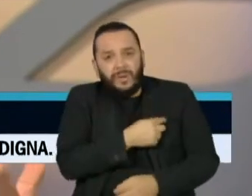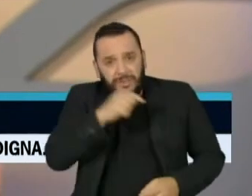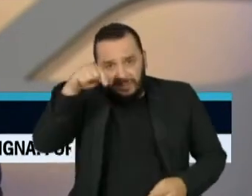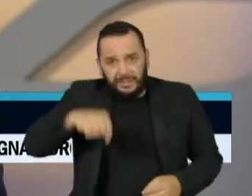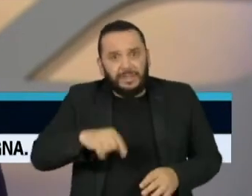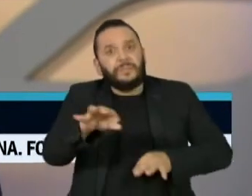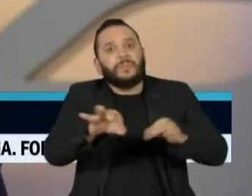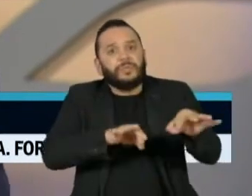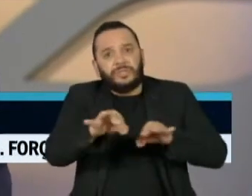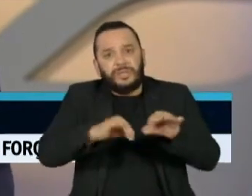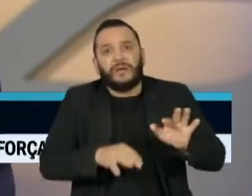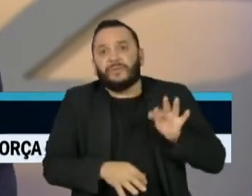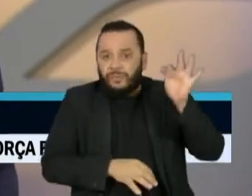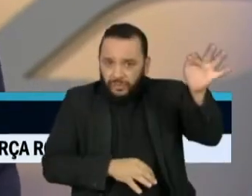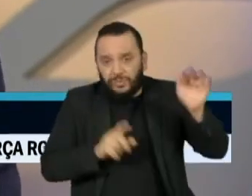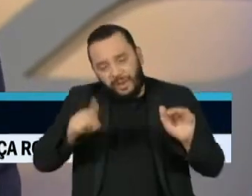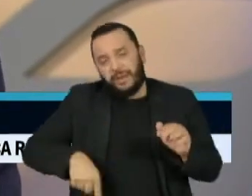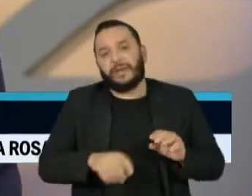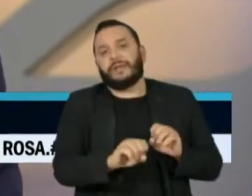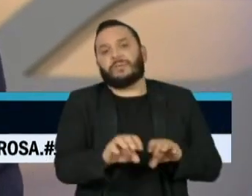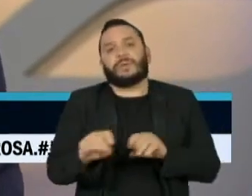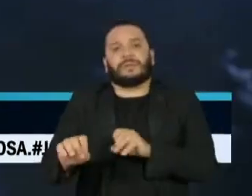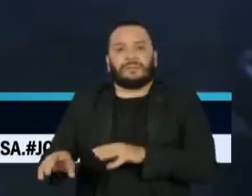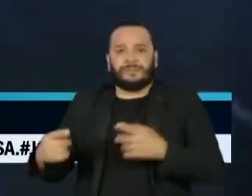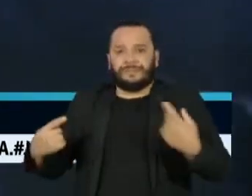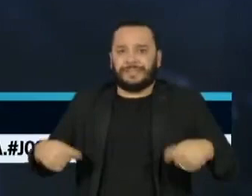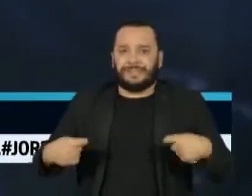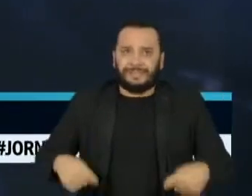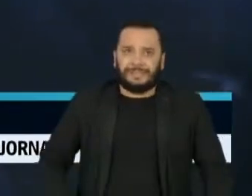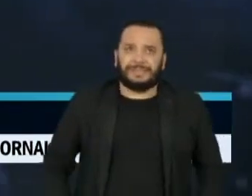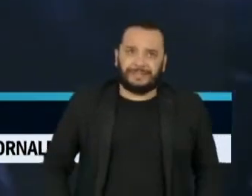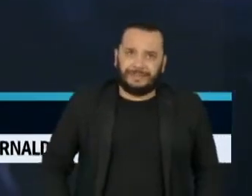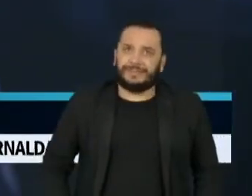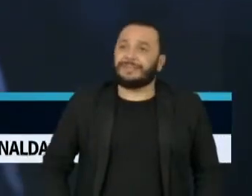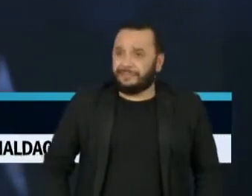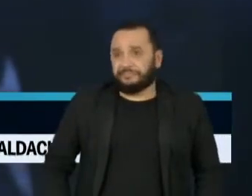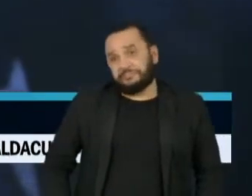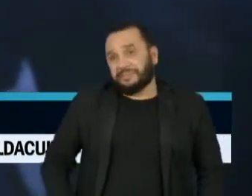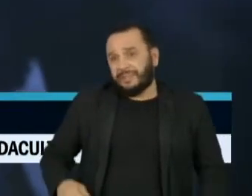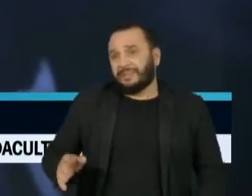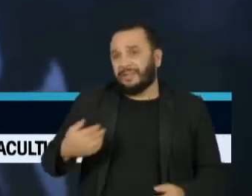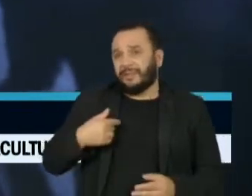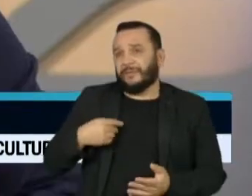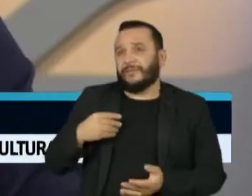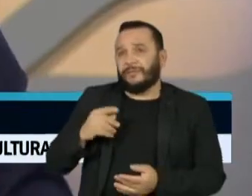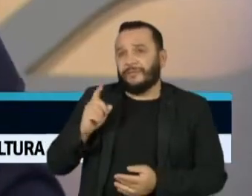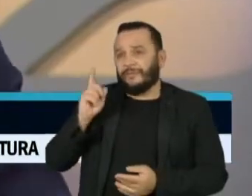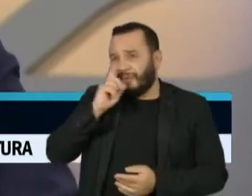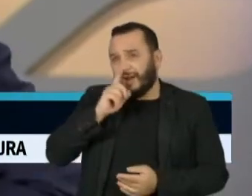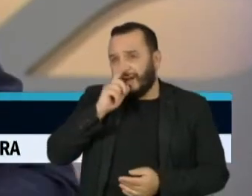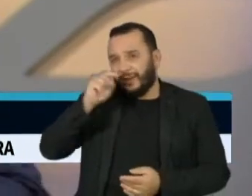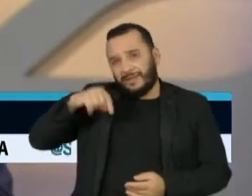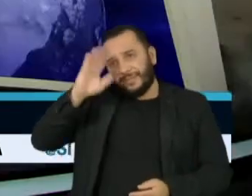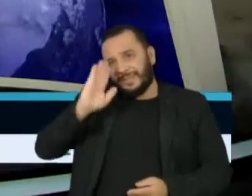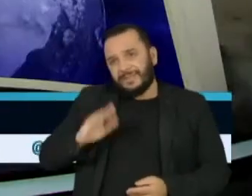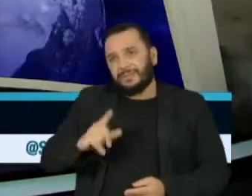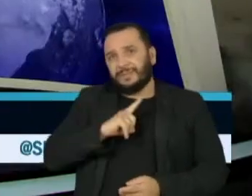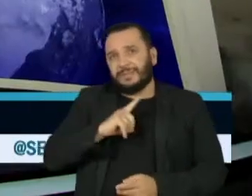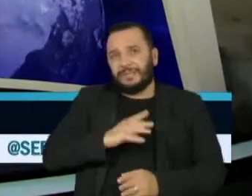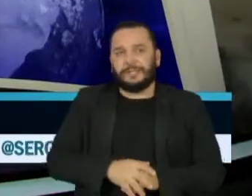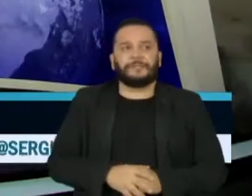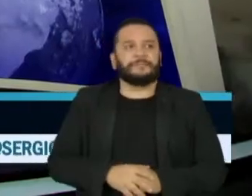gente projeta o futuro? Através da educação. Que peca muito no nosso país, vamos combinar, né?